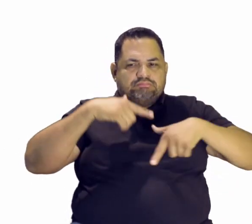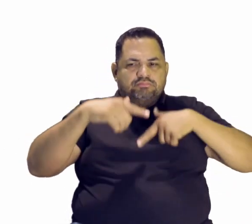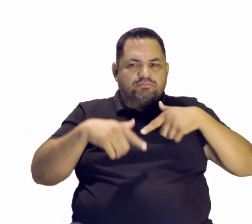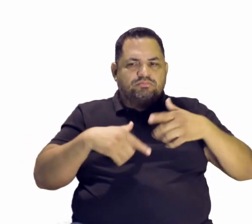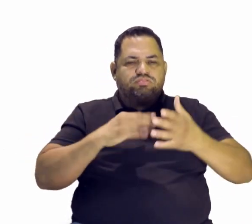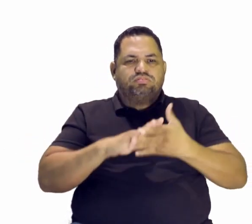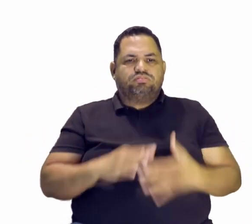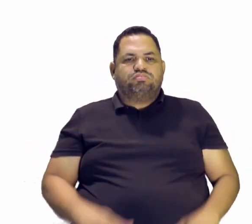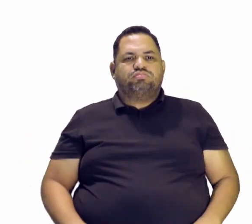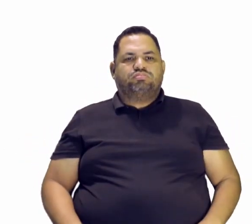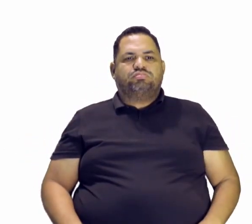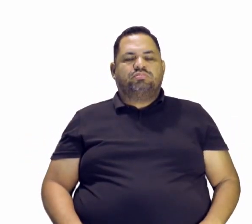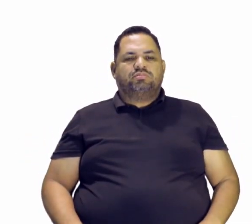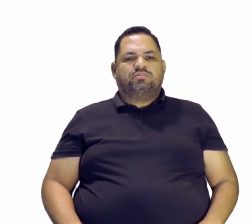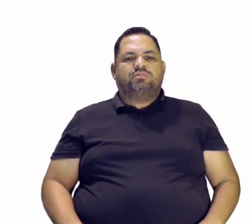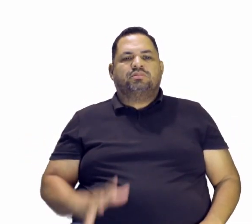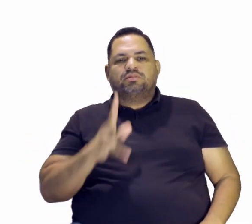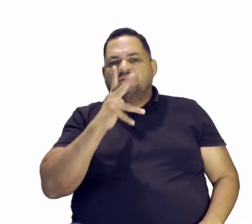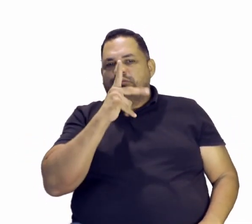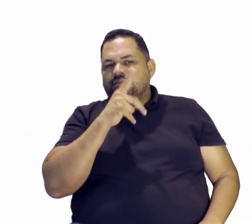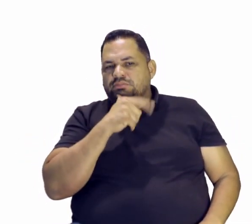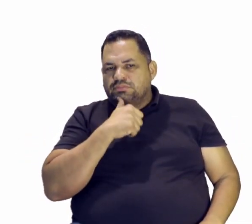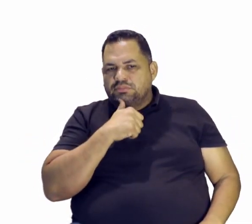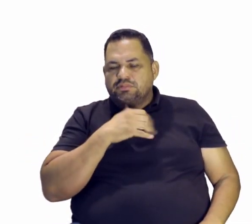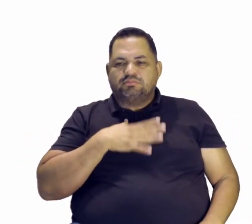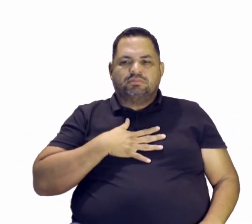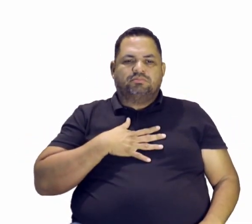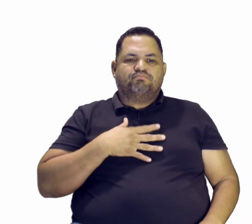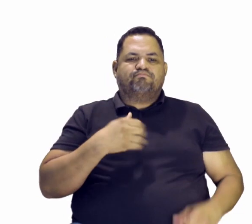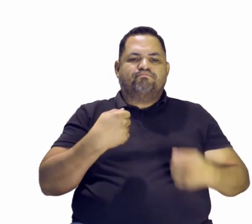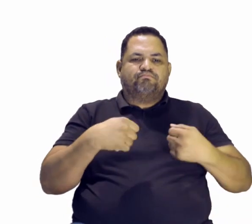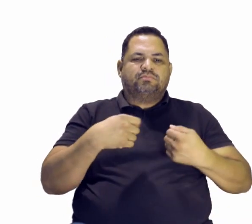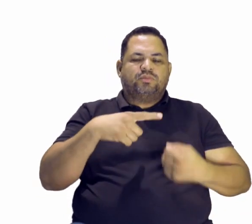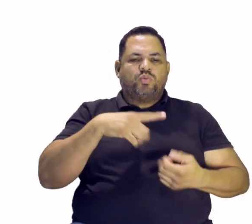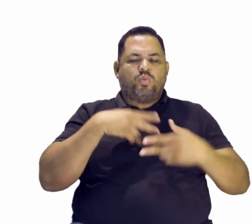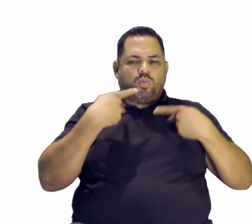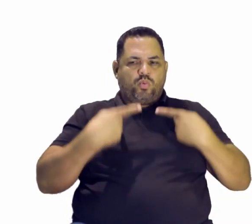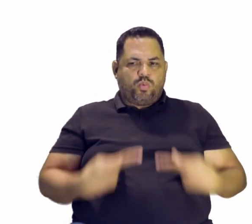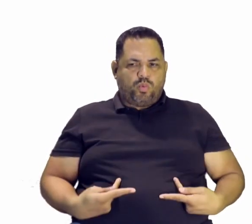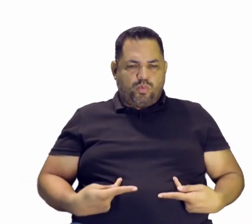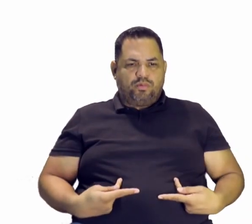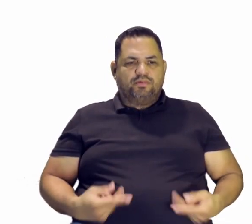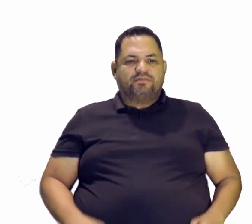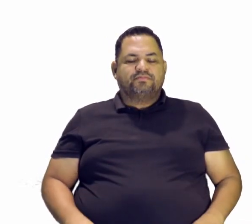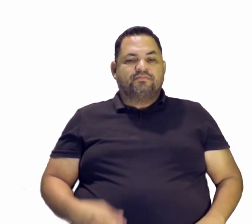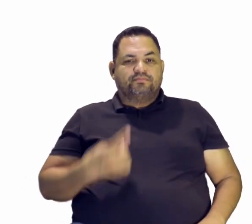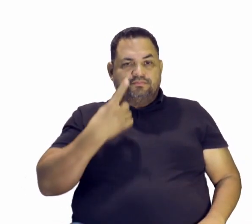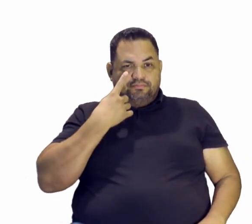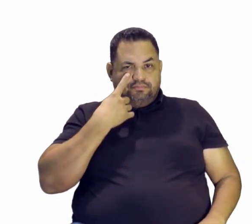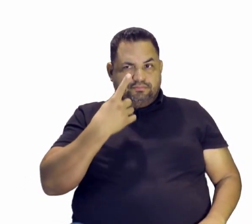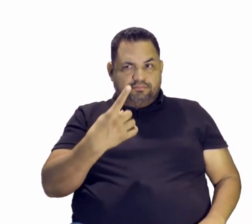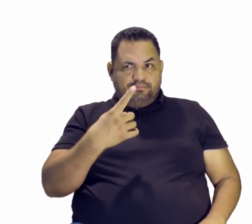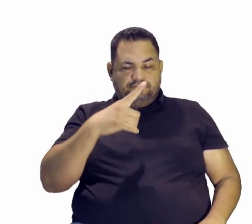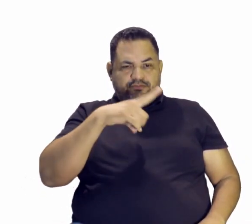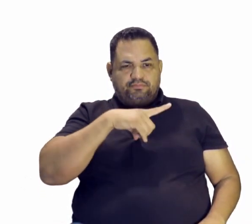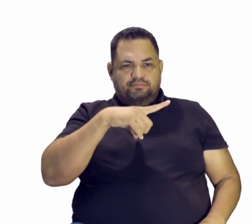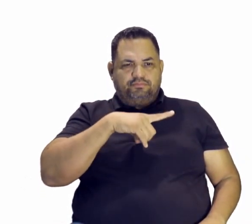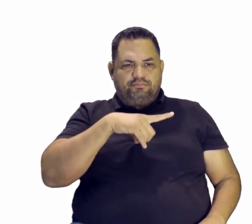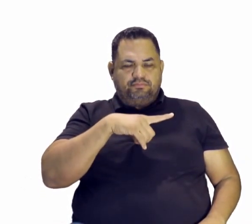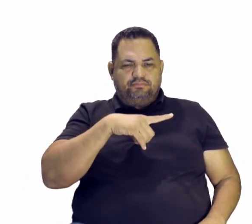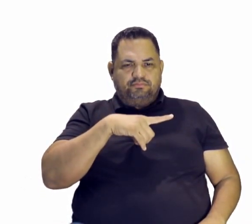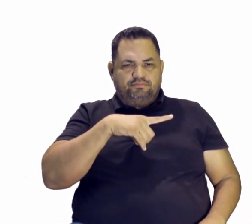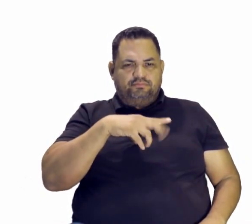ser mais demorada, vai exigir mais do meu corpo, né? Então, eu vou observar que eu tenho aí